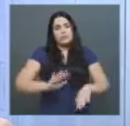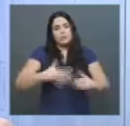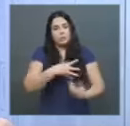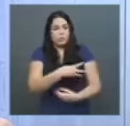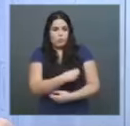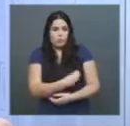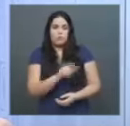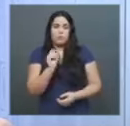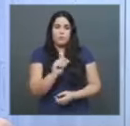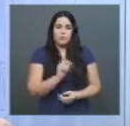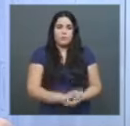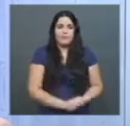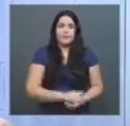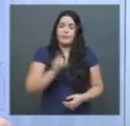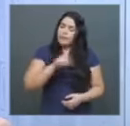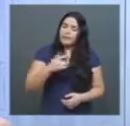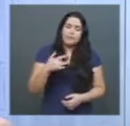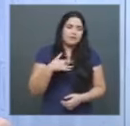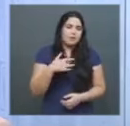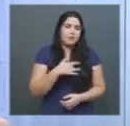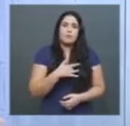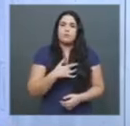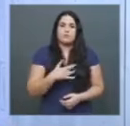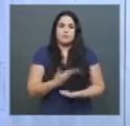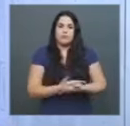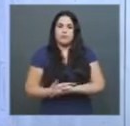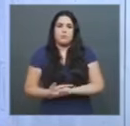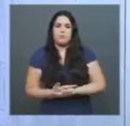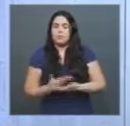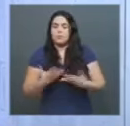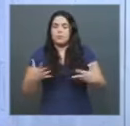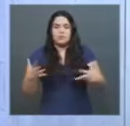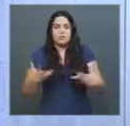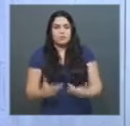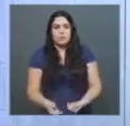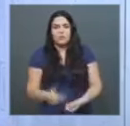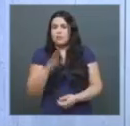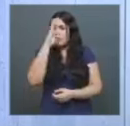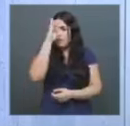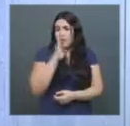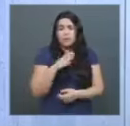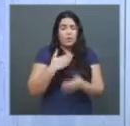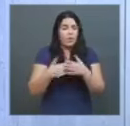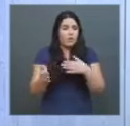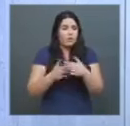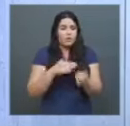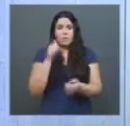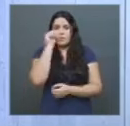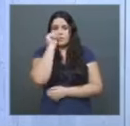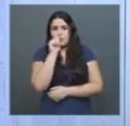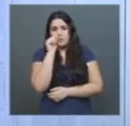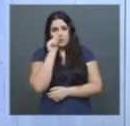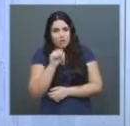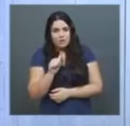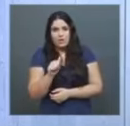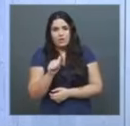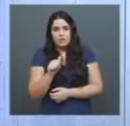uma fonte de saúde maravilhosa e que é gratuita e que qualquer mulher, em qualquer condição